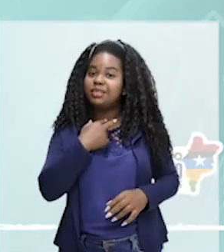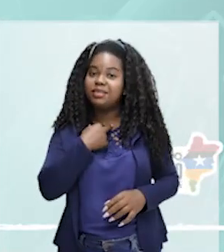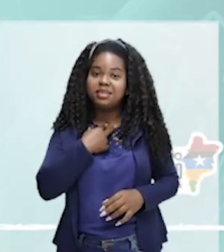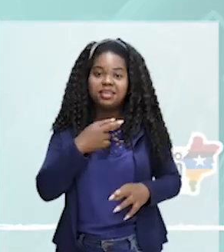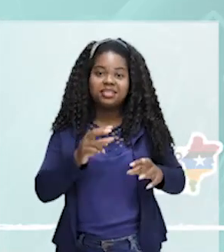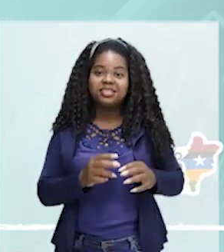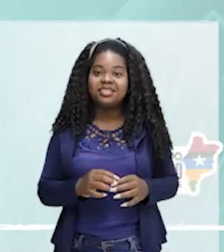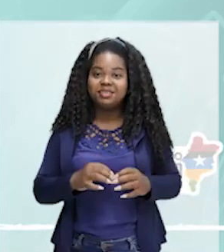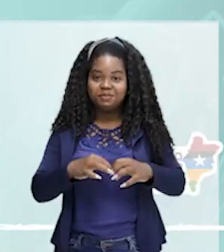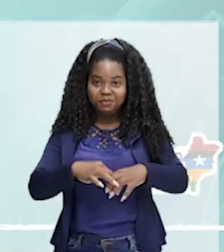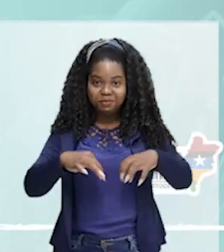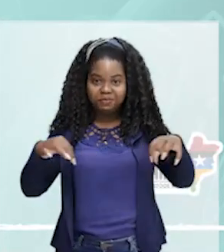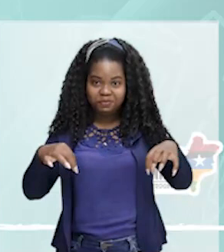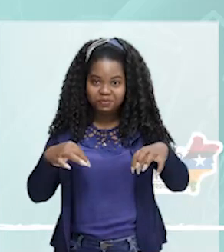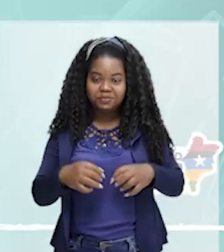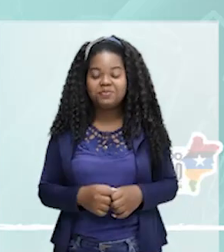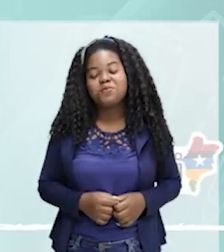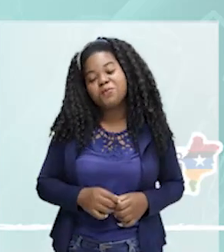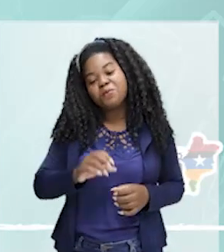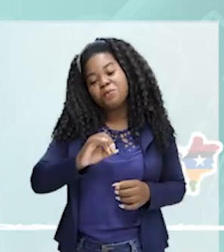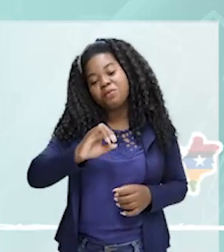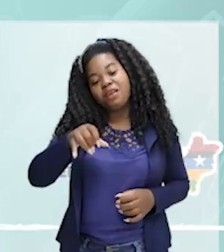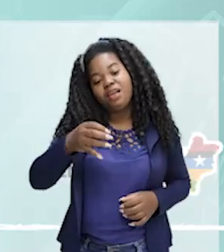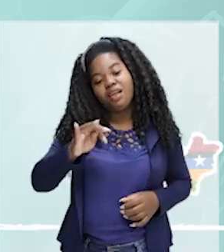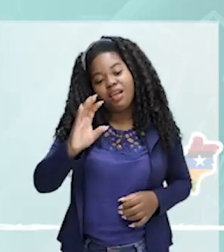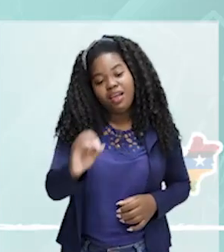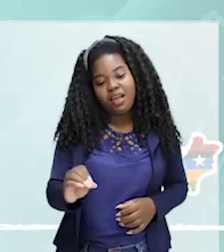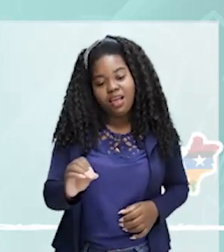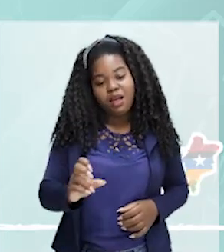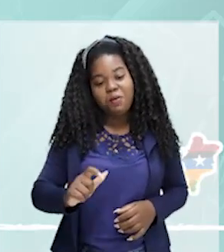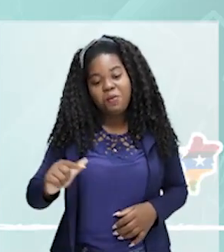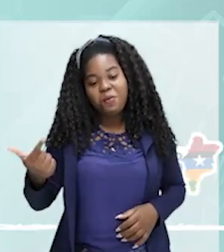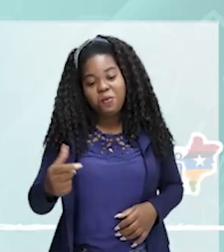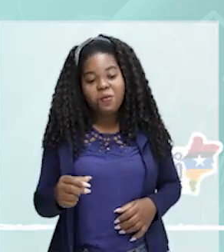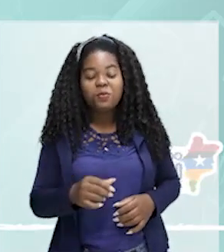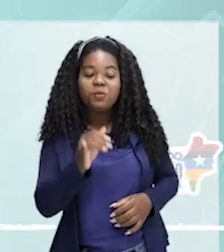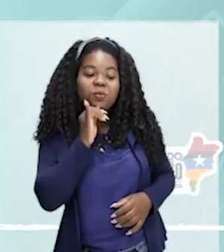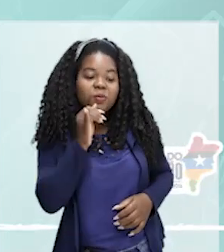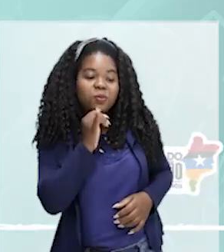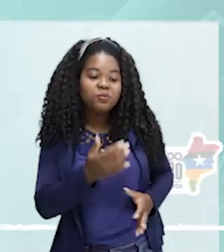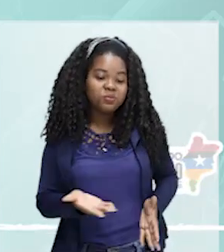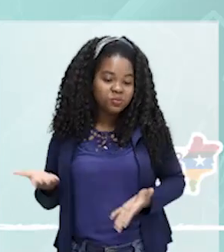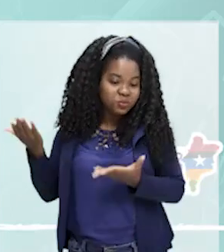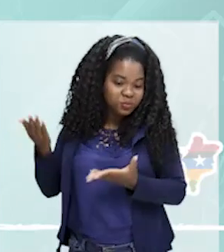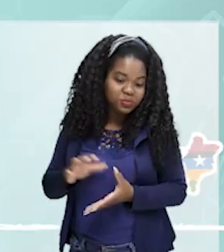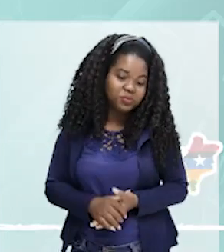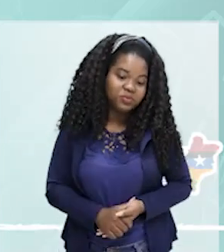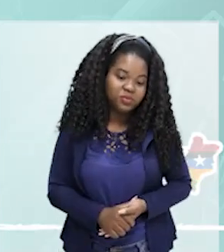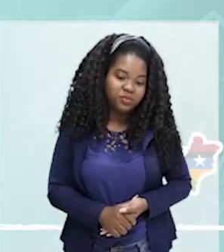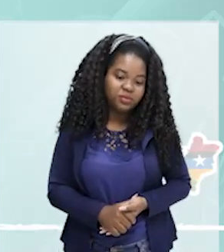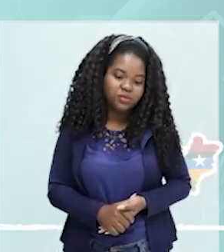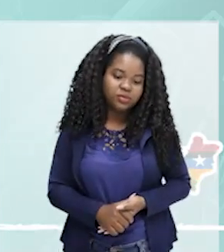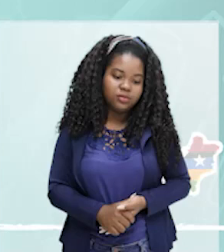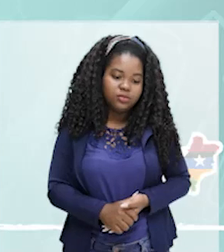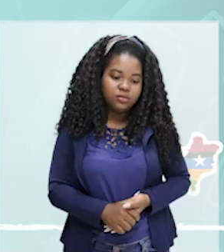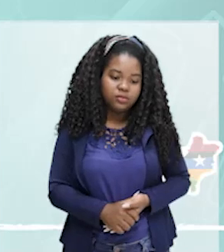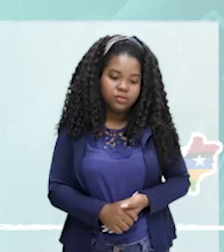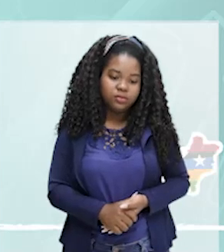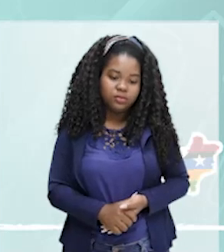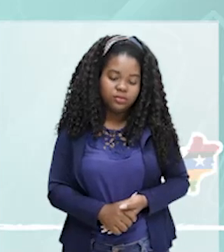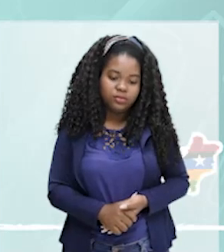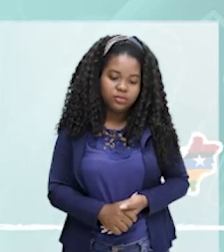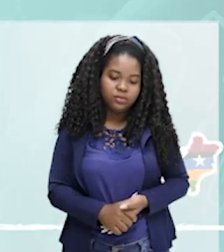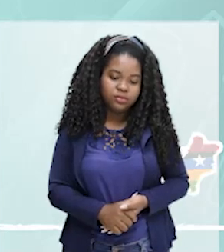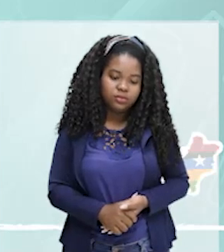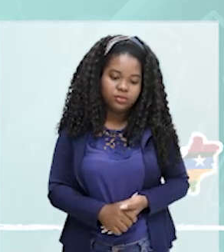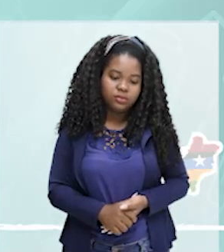um grupo. Tá? Outros exemplos aqui. Came across, atravessar. Então, while cleaning the